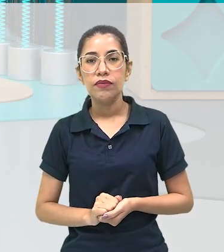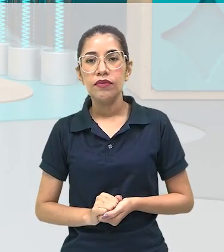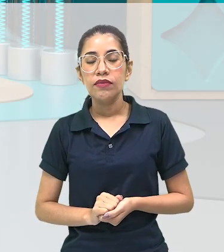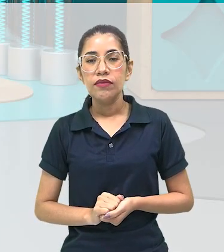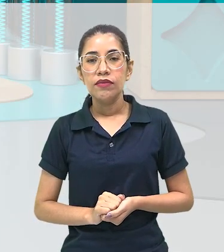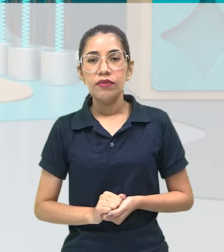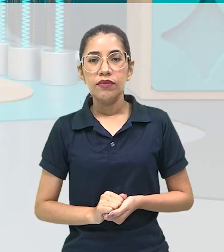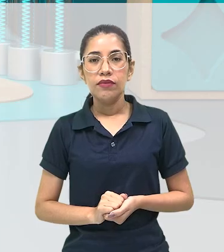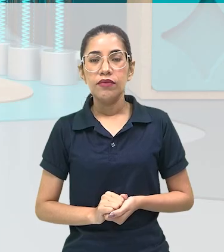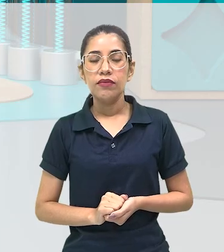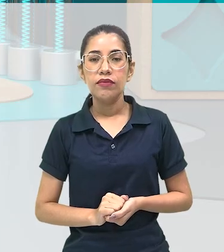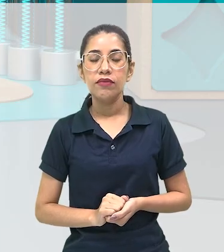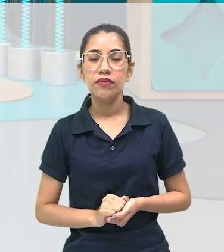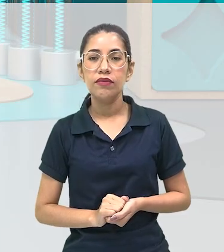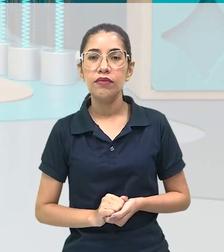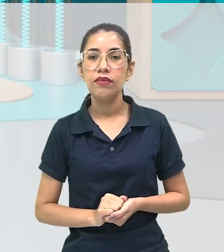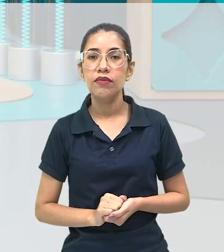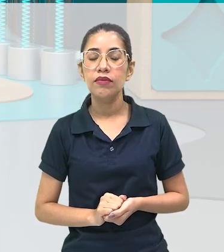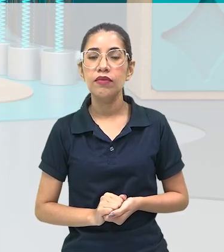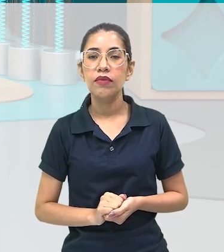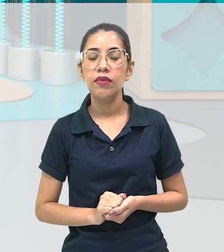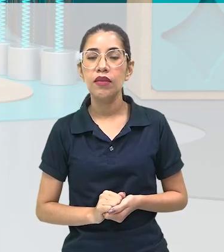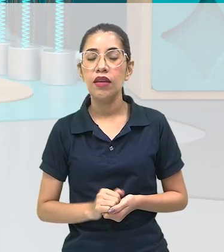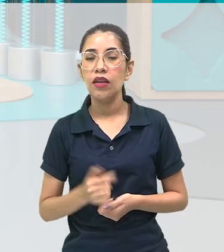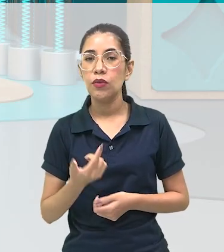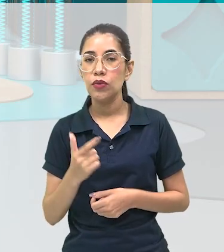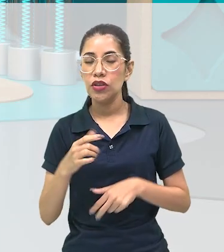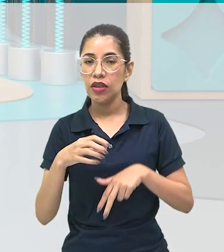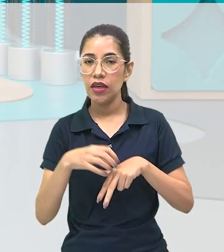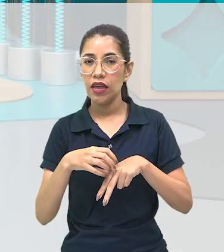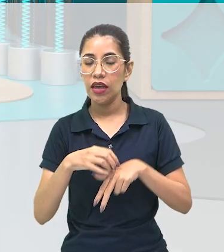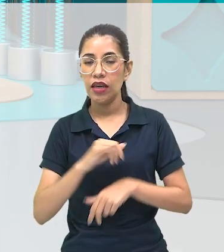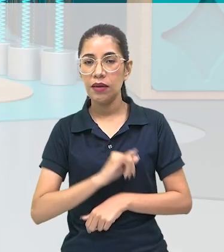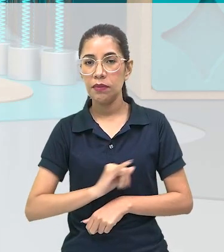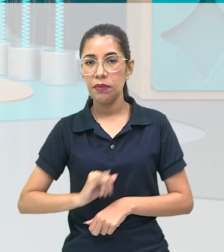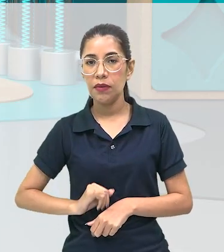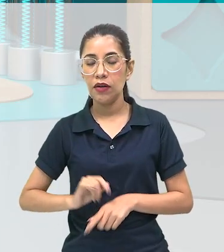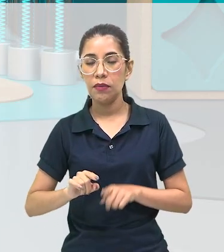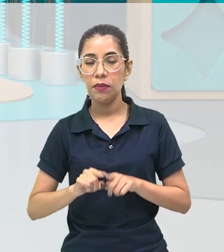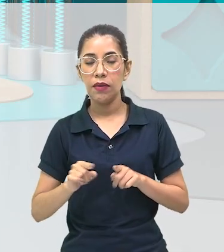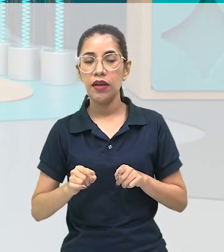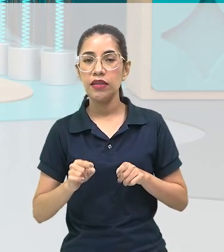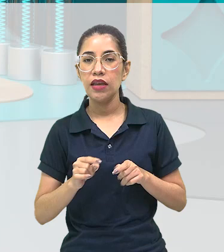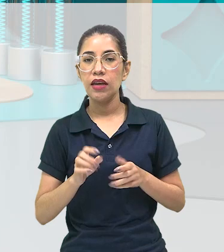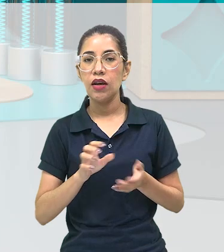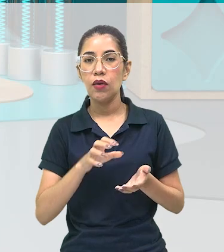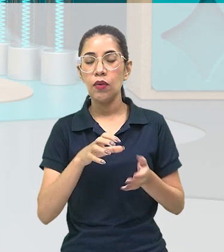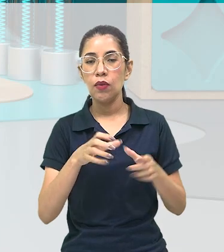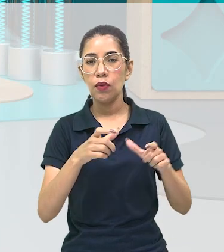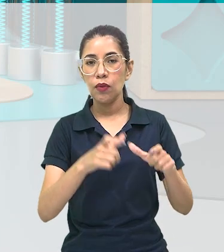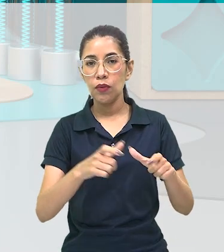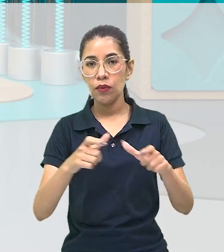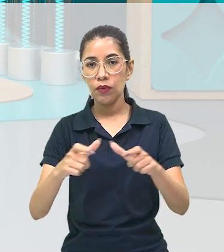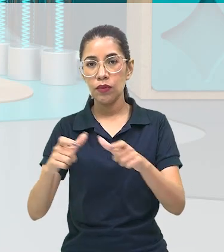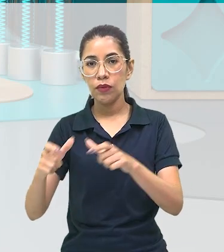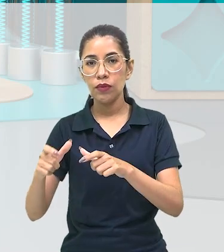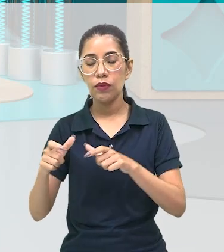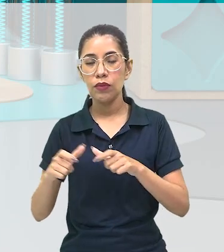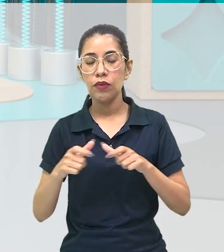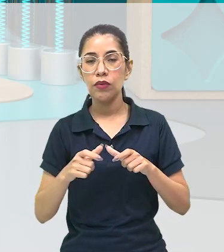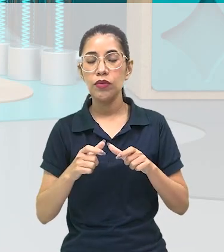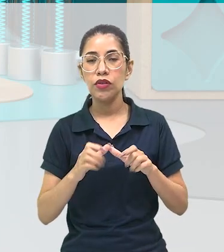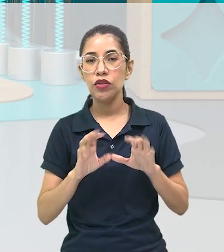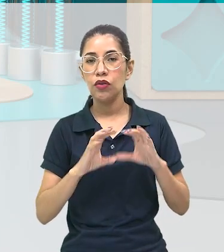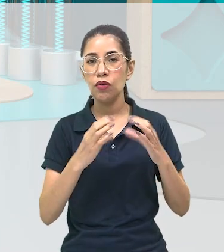os senhores, né, porque lá também não tinha reis, não tinha imperadores, o Japão era formado por vários conglomerados,